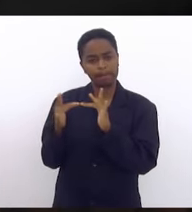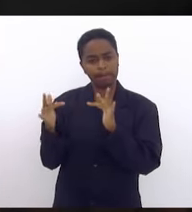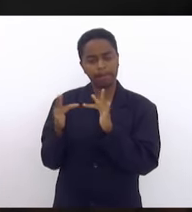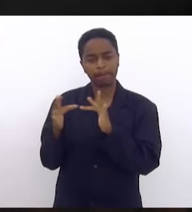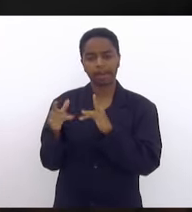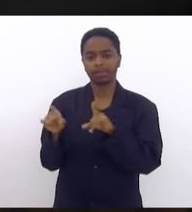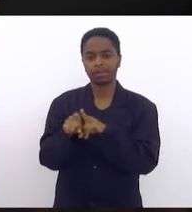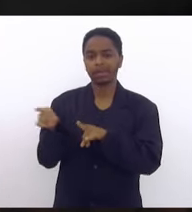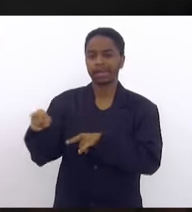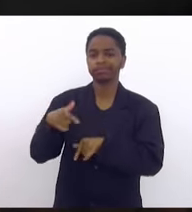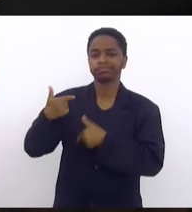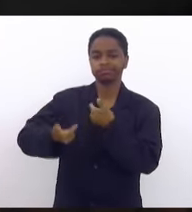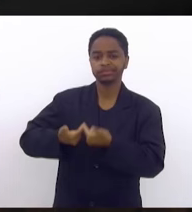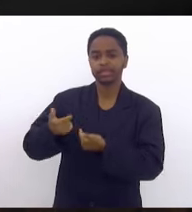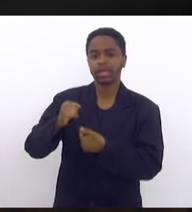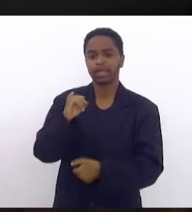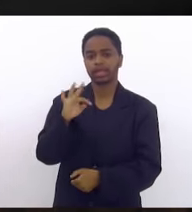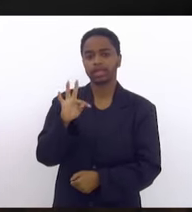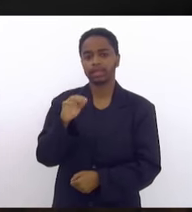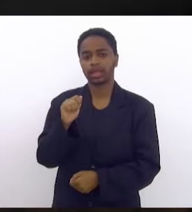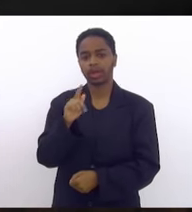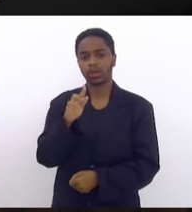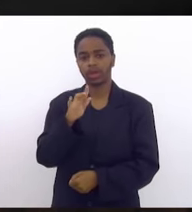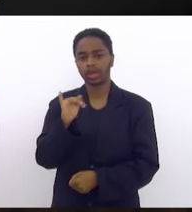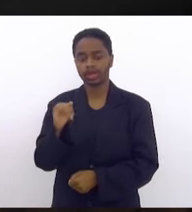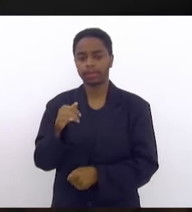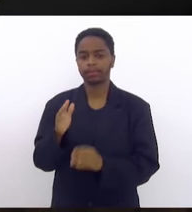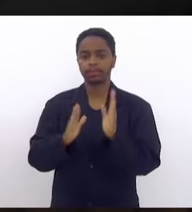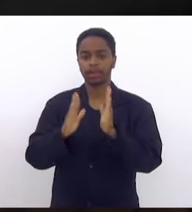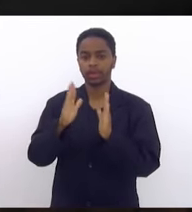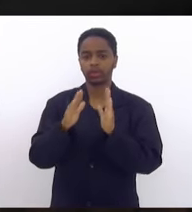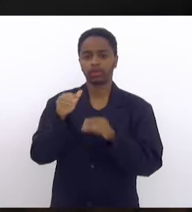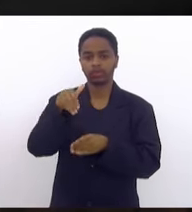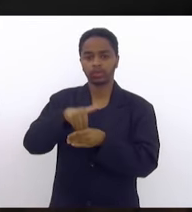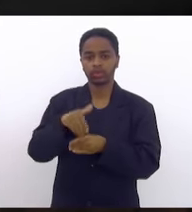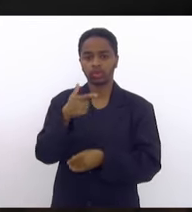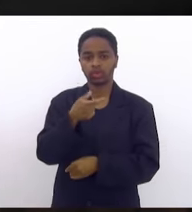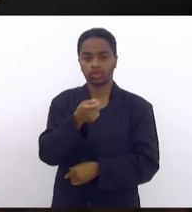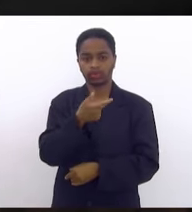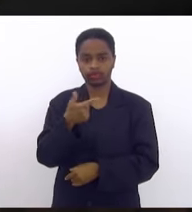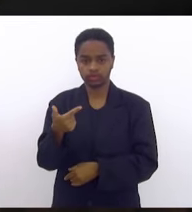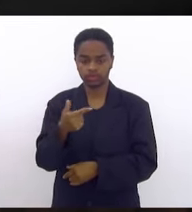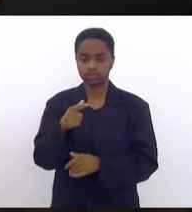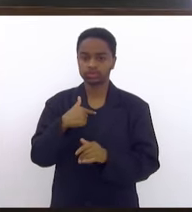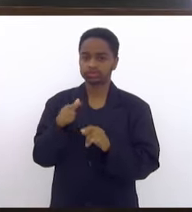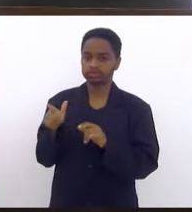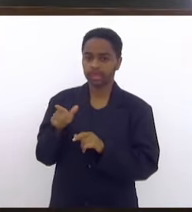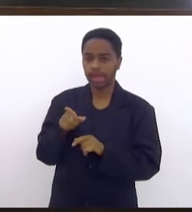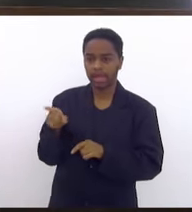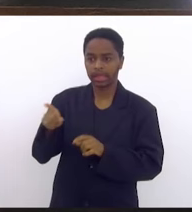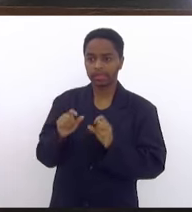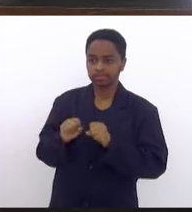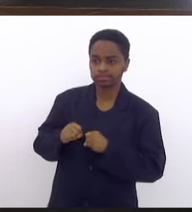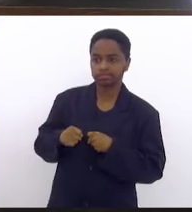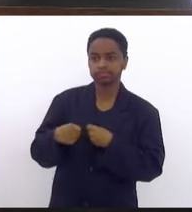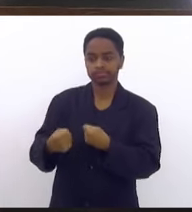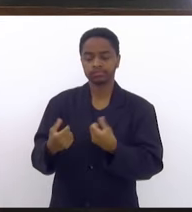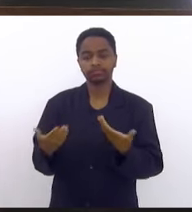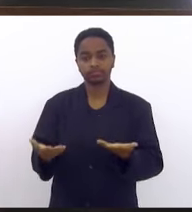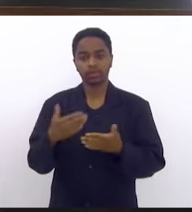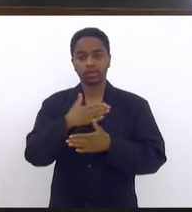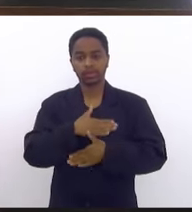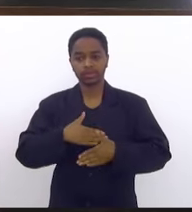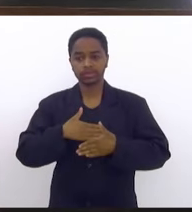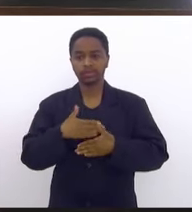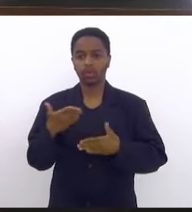em Itaguaí, na nossa última eleição, em 2022, vestiu a camisa. Então, pastor Samuel, é um prazer imenso tê-lo